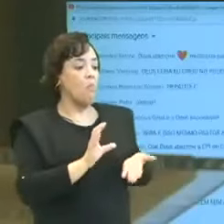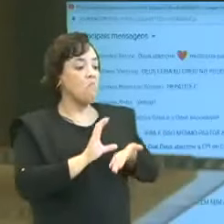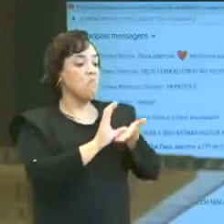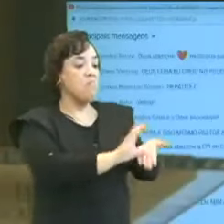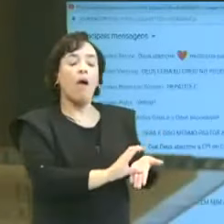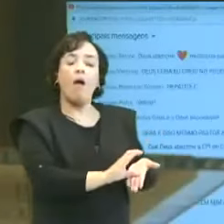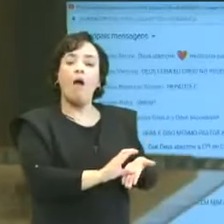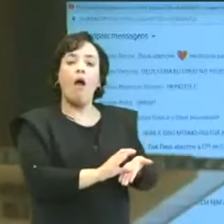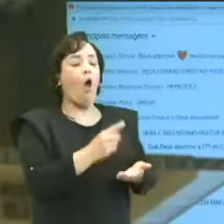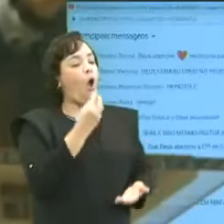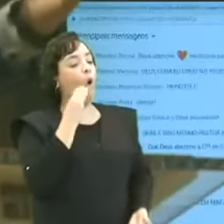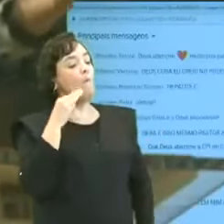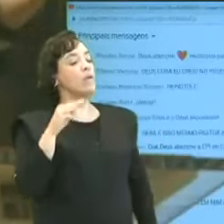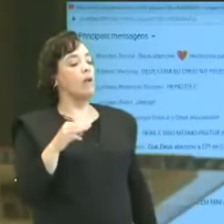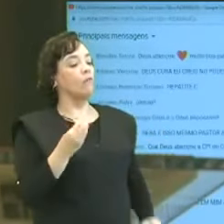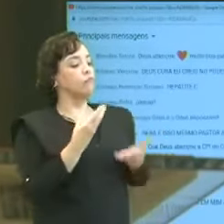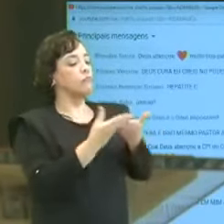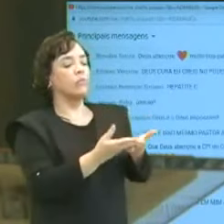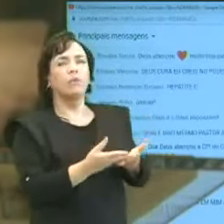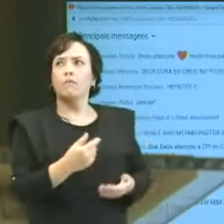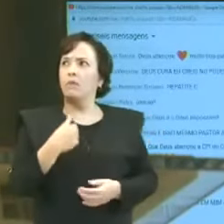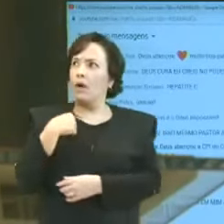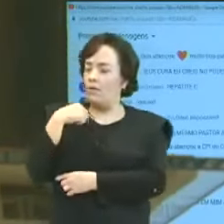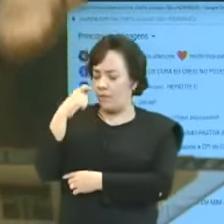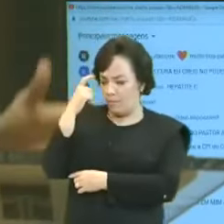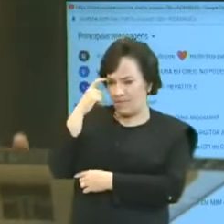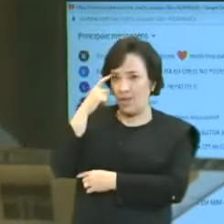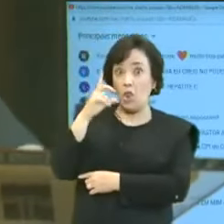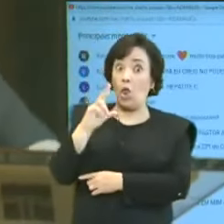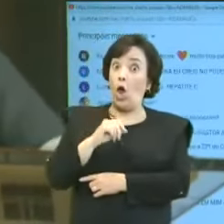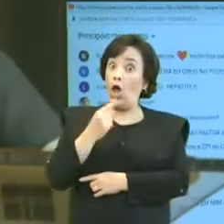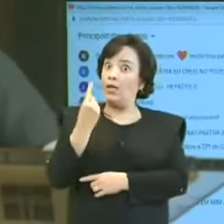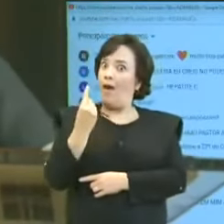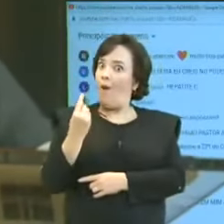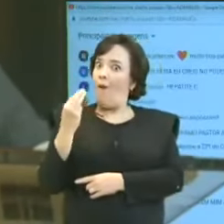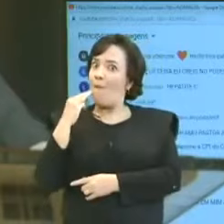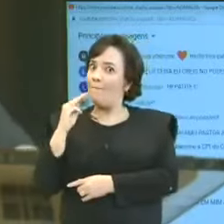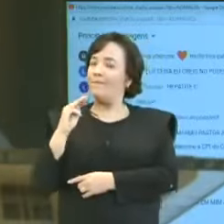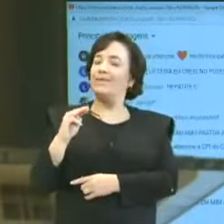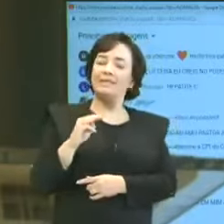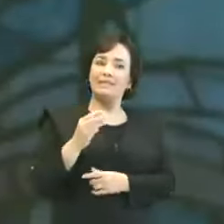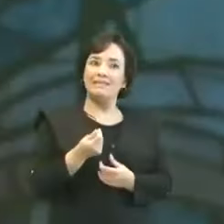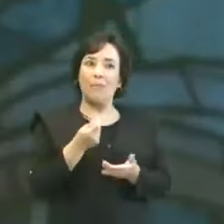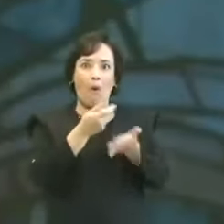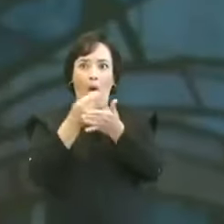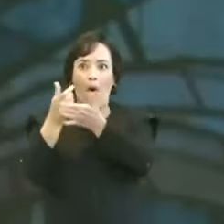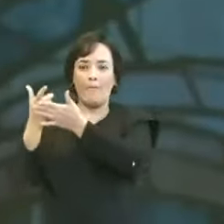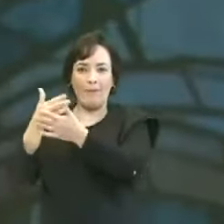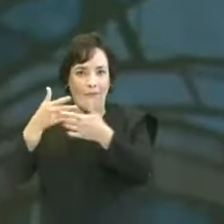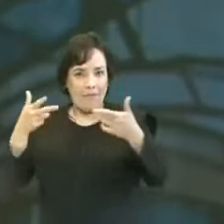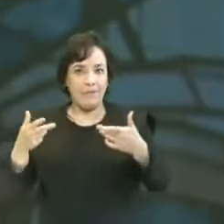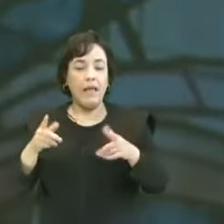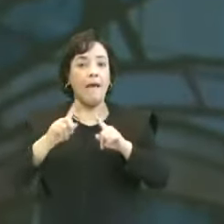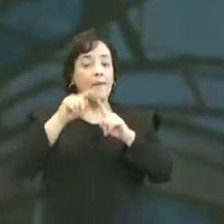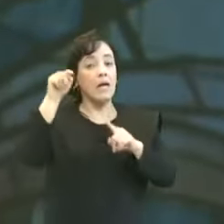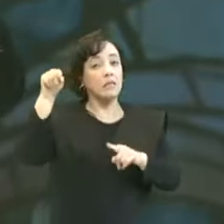E ele ficou pensando, poxa, daria para fazer tanta coisa. E naquele momento ele